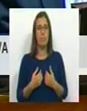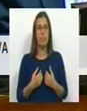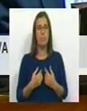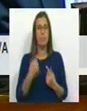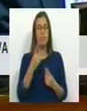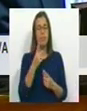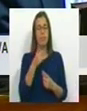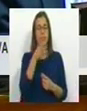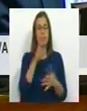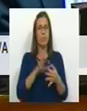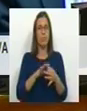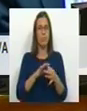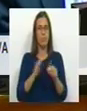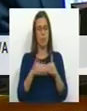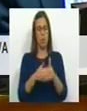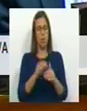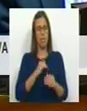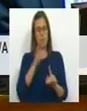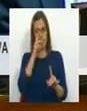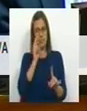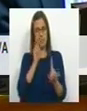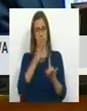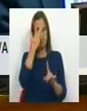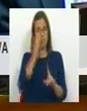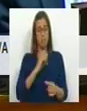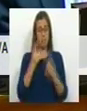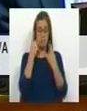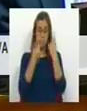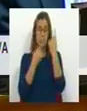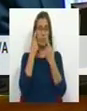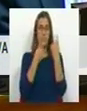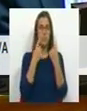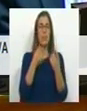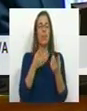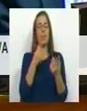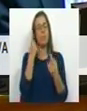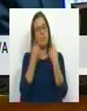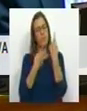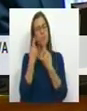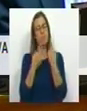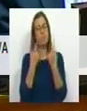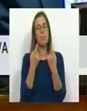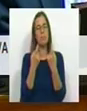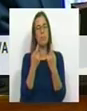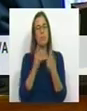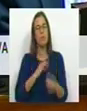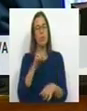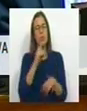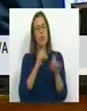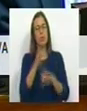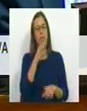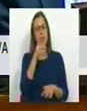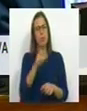colocar aqui um ponto de ordem, no meu ponto de vista, alguns pensamentos elaborados pelo Sr.